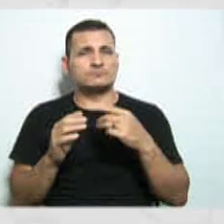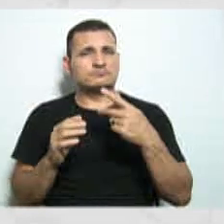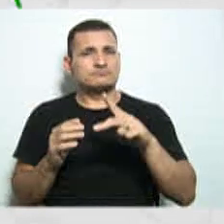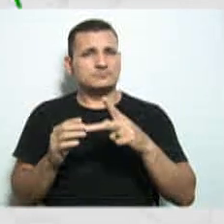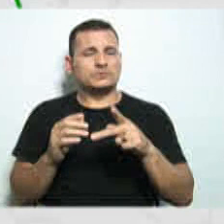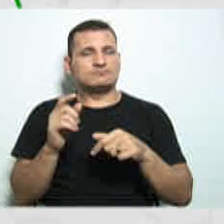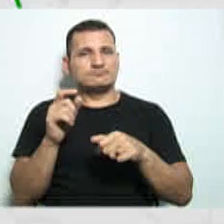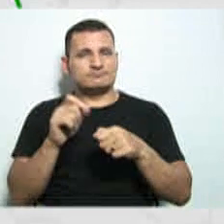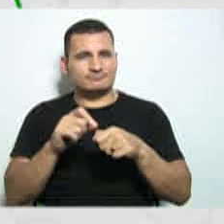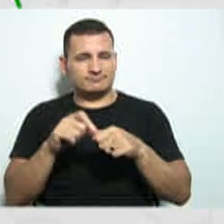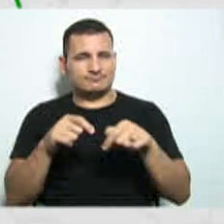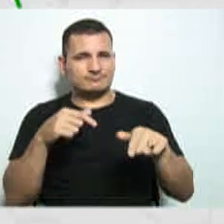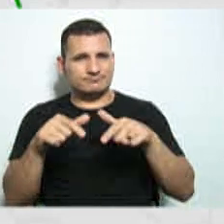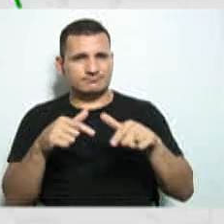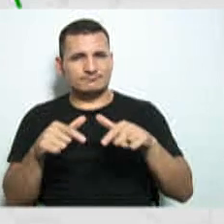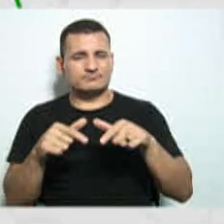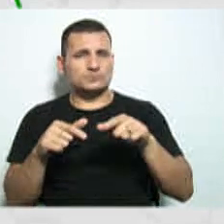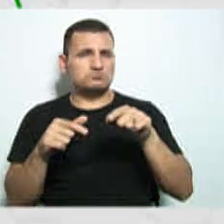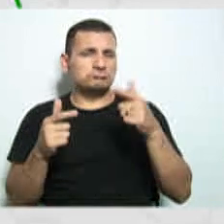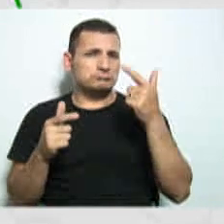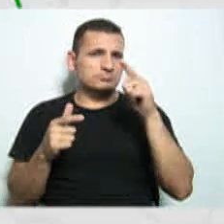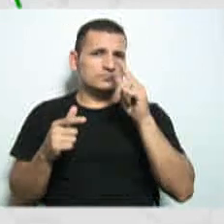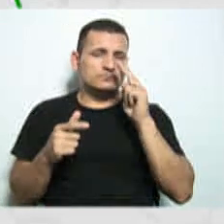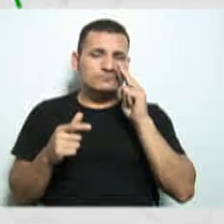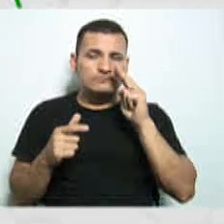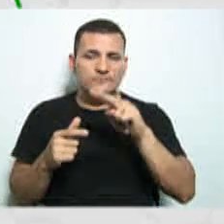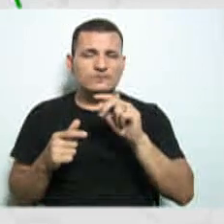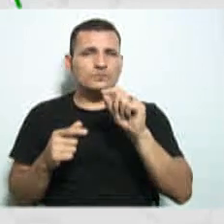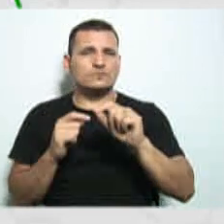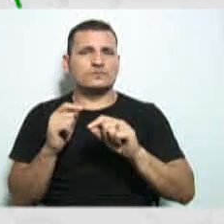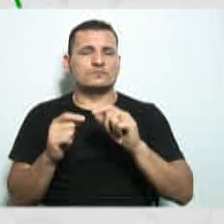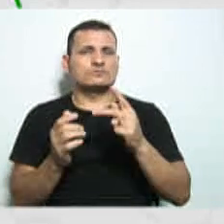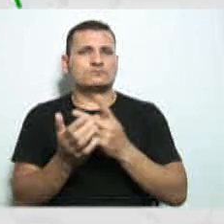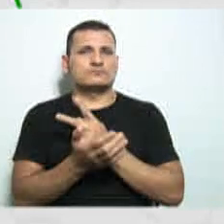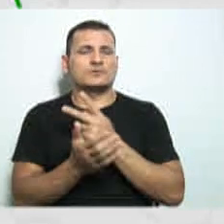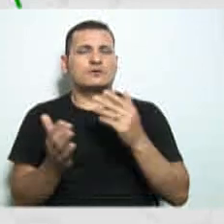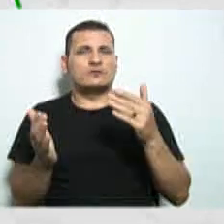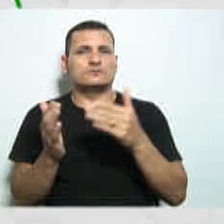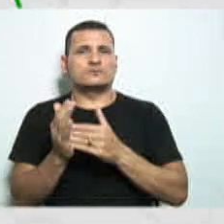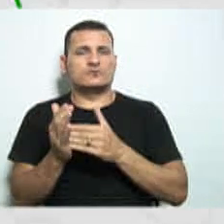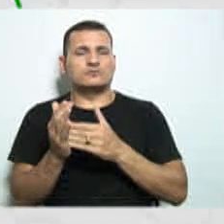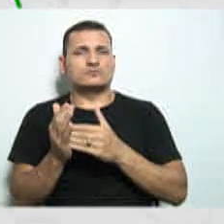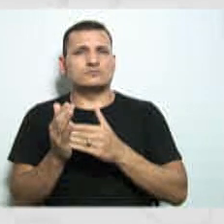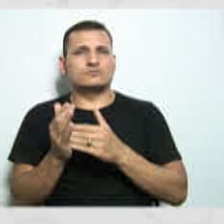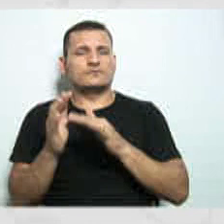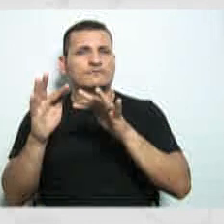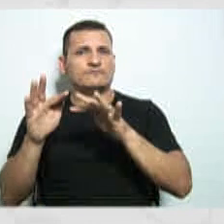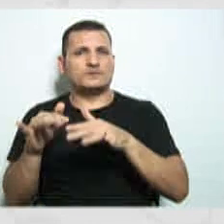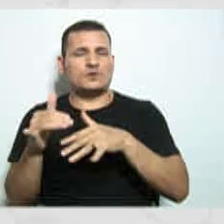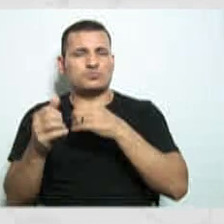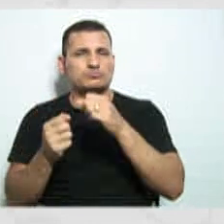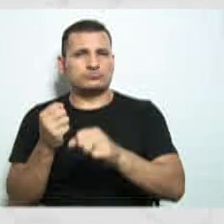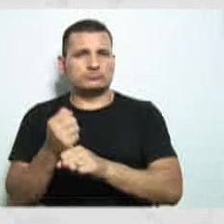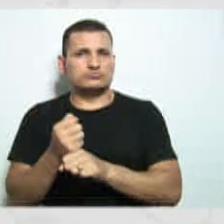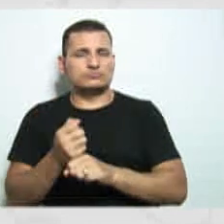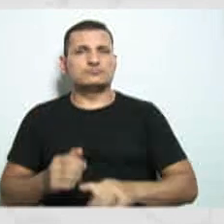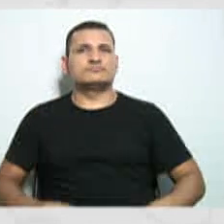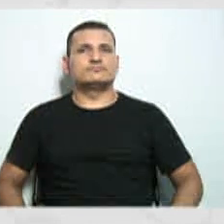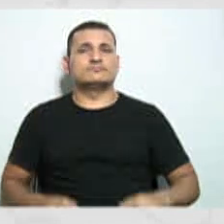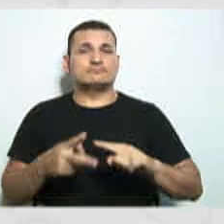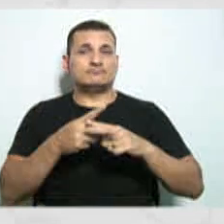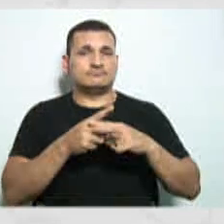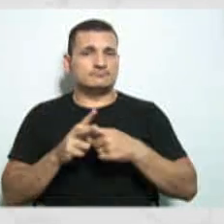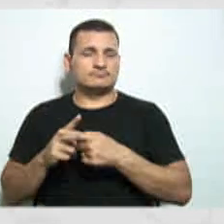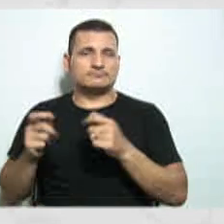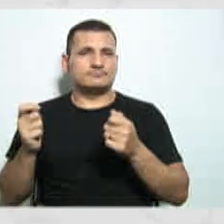bem menor, você consegue prever de repente o que pode acontecer até o final do ano, você tem como corrigir tudo isso, tá bom? Volta